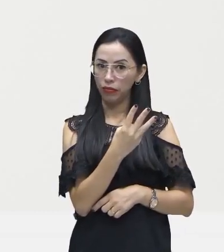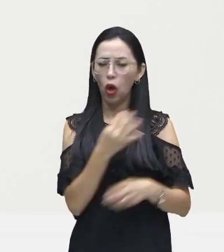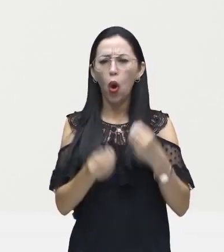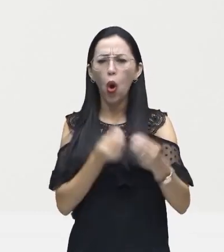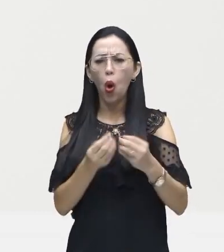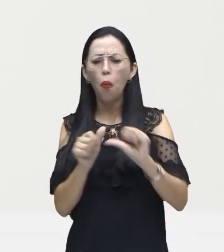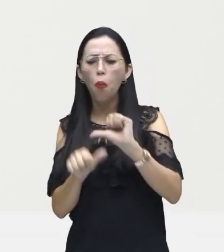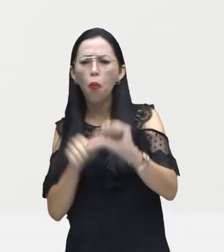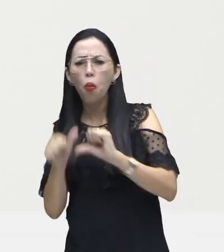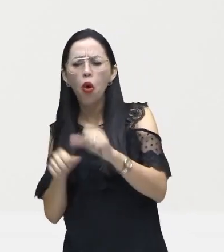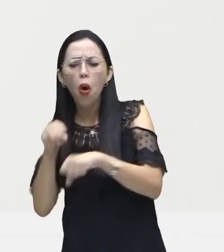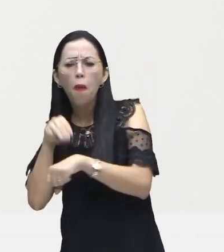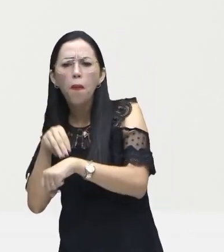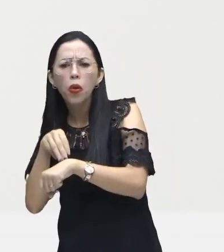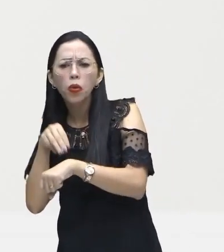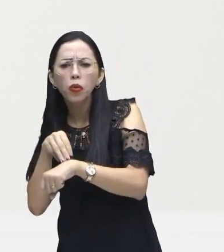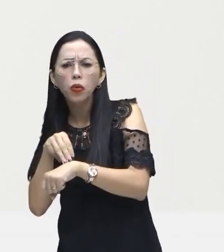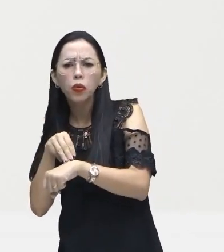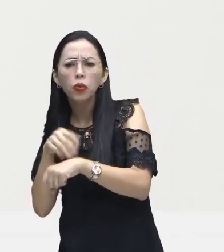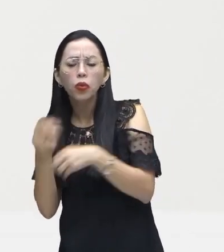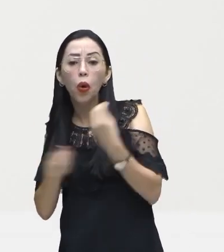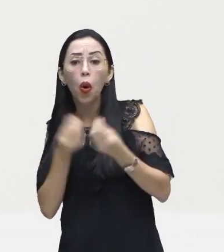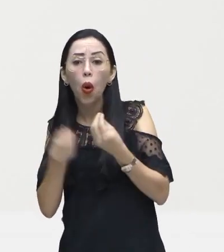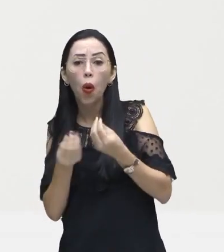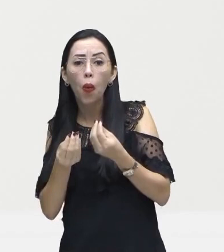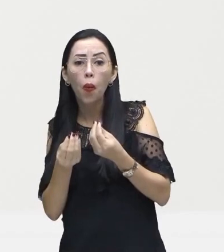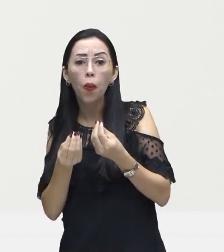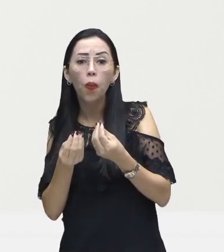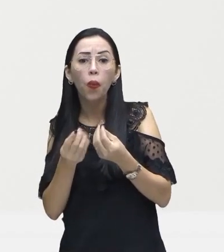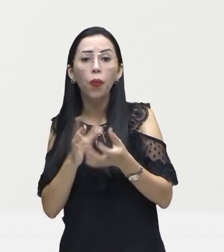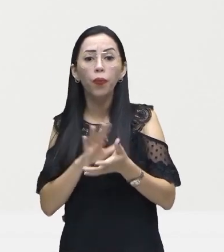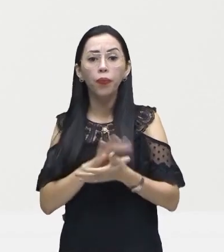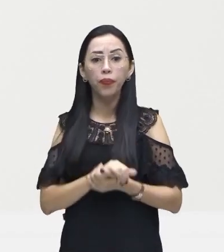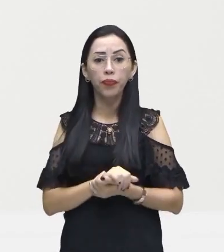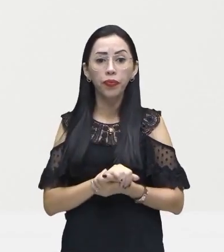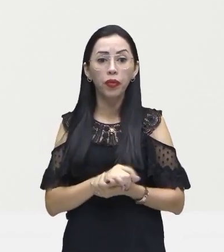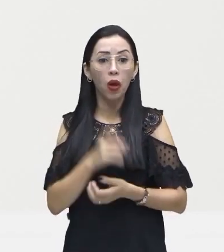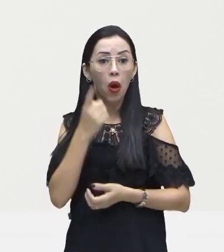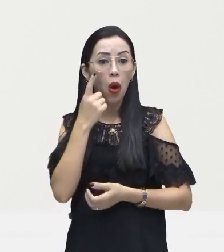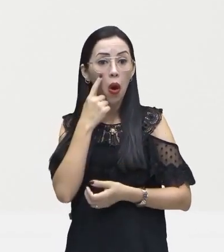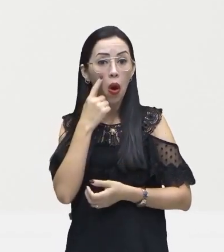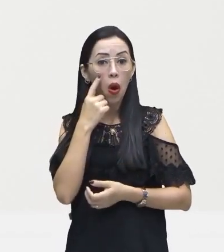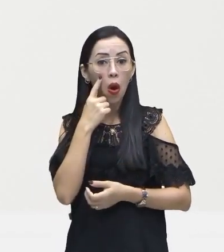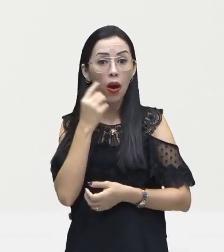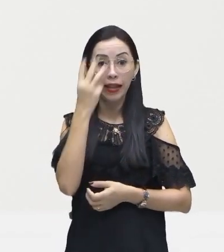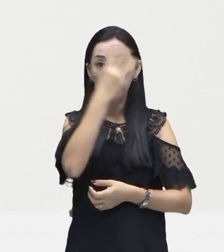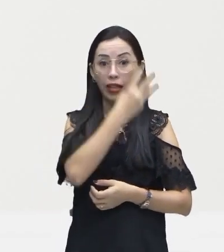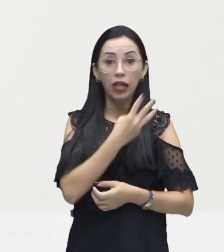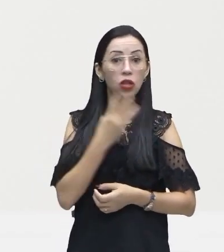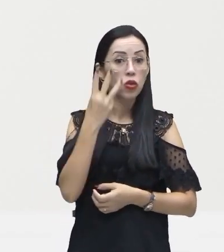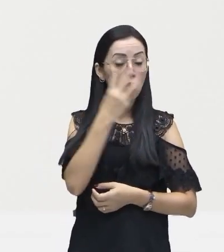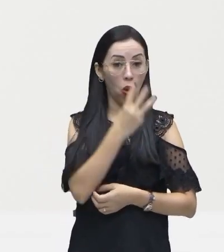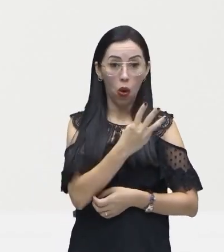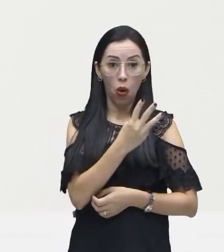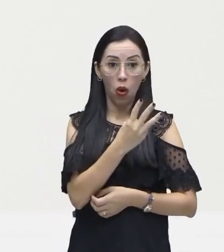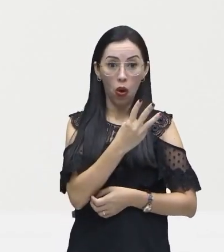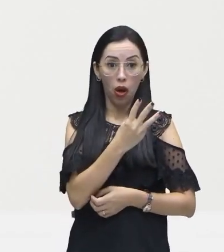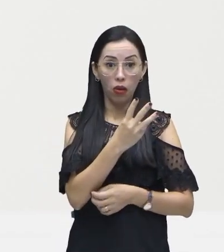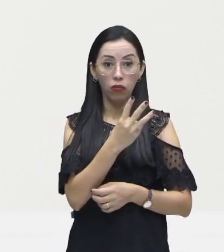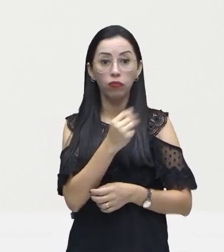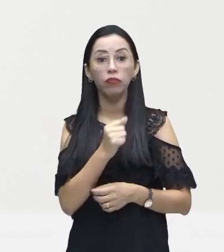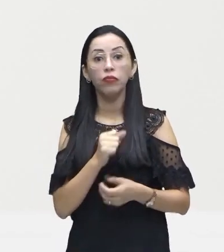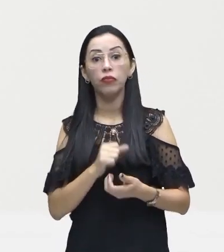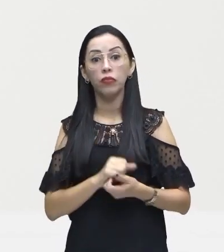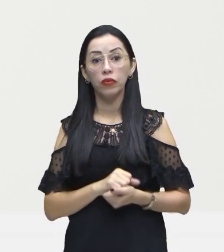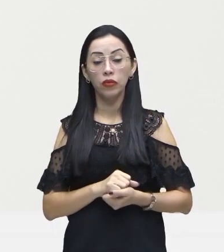Como é que eu faço para transformar isso para segundos? Essa é a grande questão. O que eu faço? Eu vou